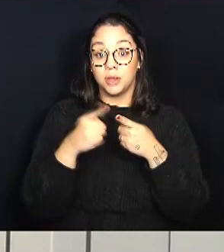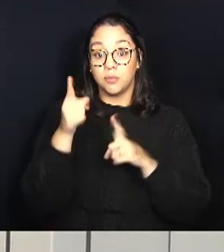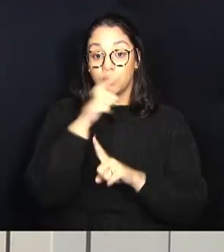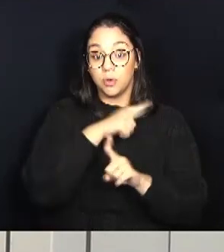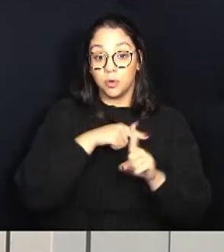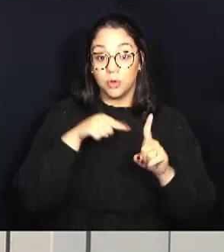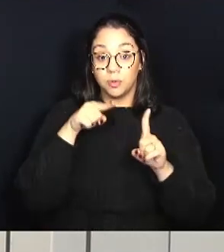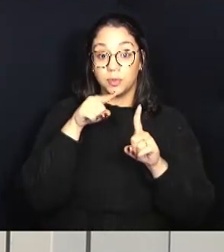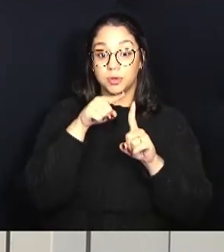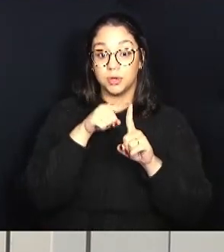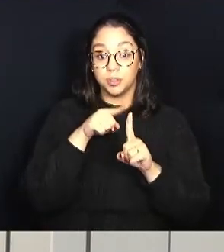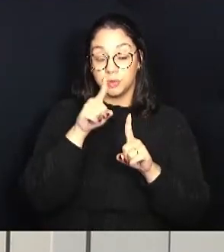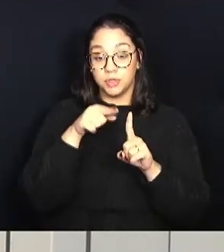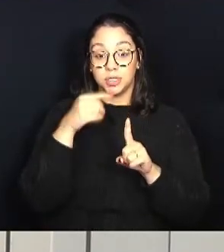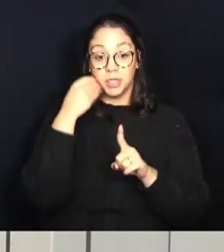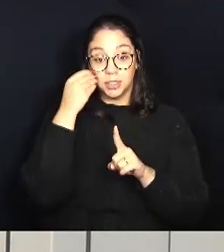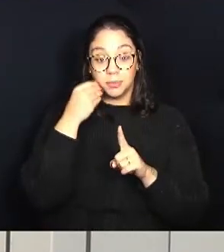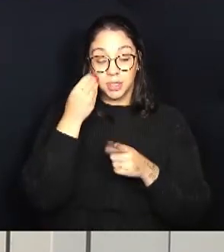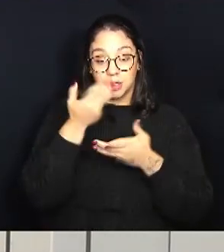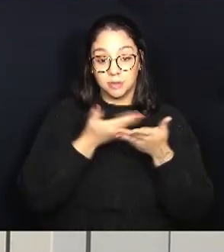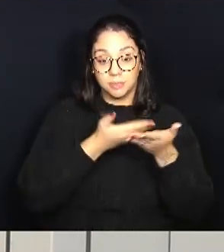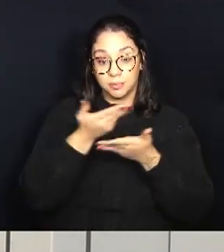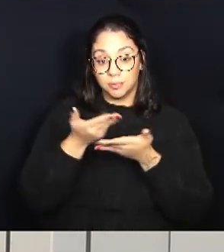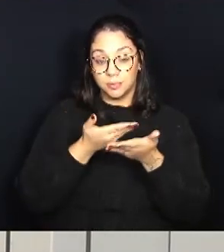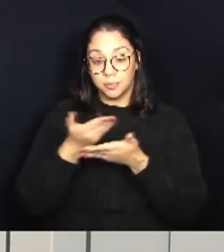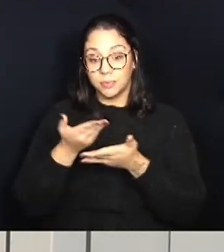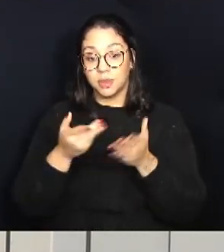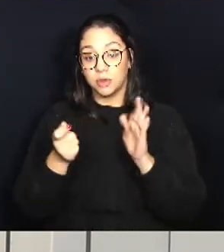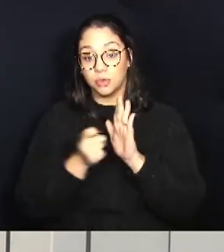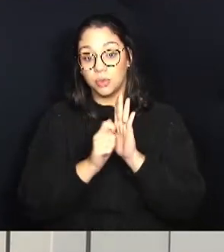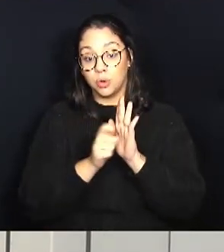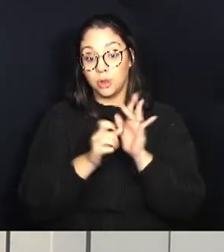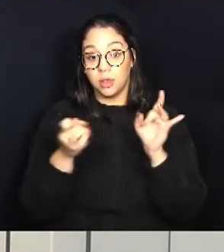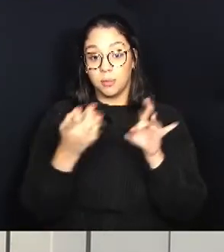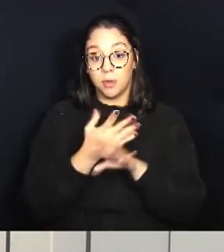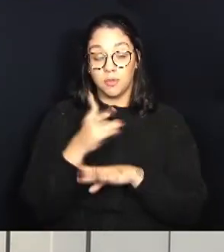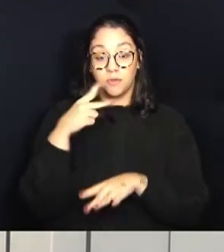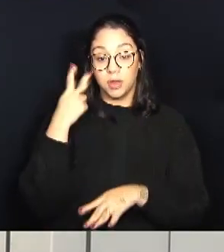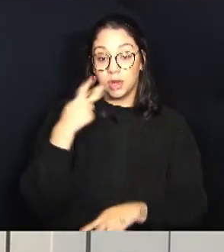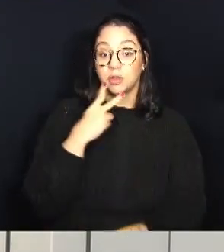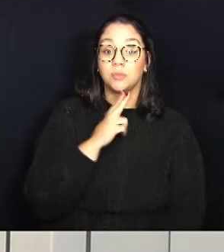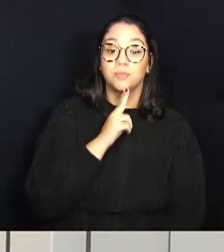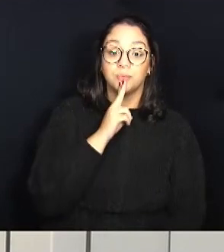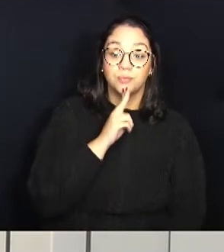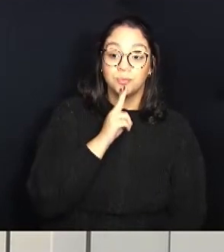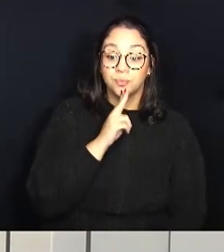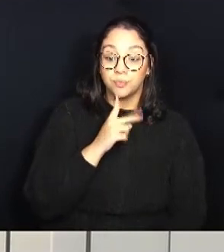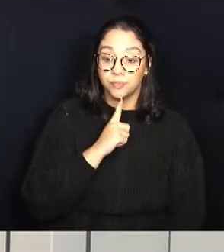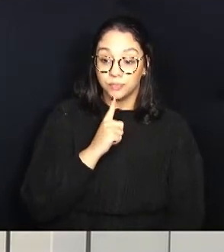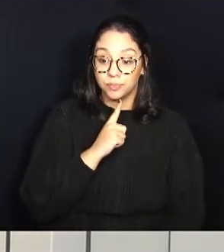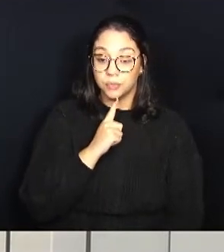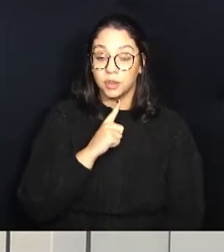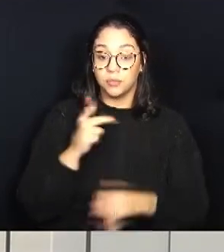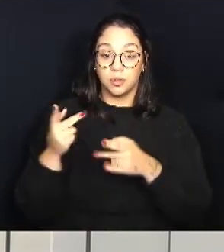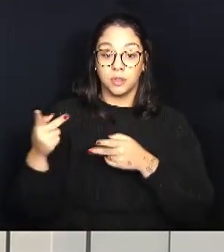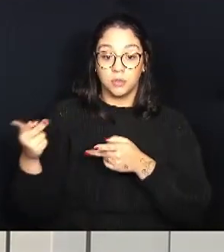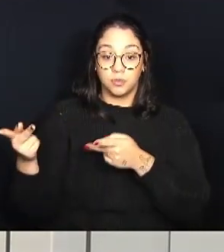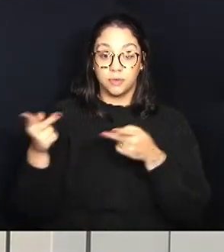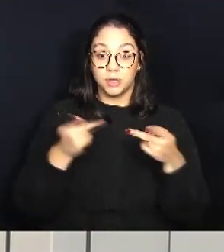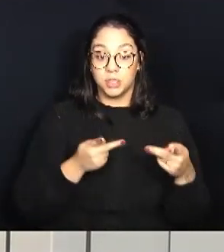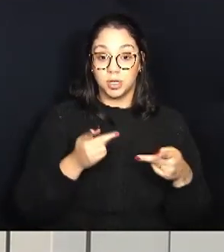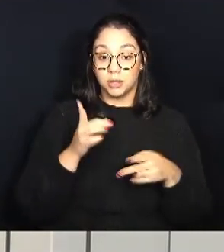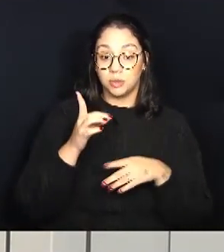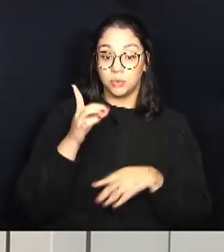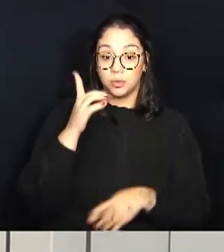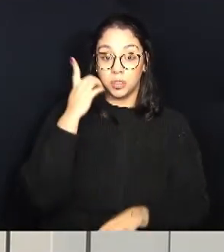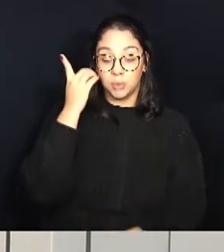de trocar experiências no combate às drogas, o vereador Nelson Osseri recebeu a visita do deputado federal